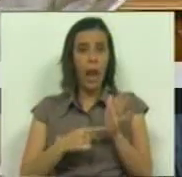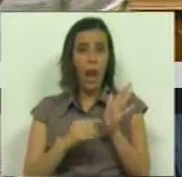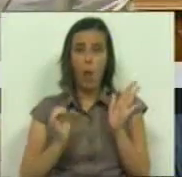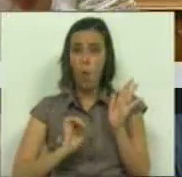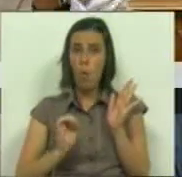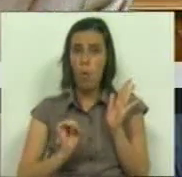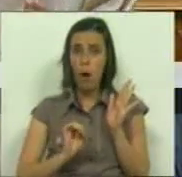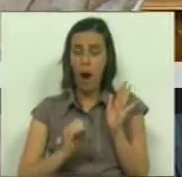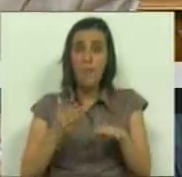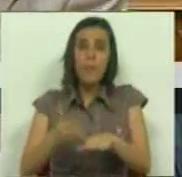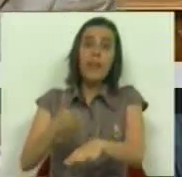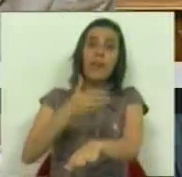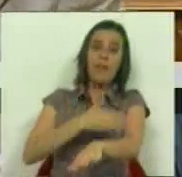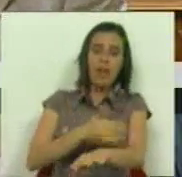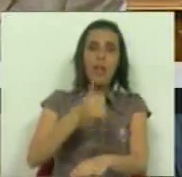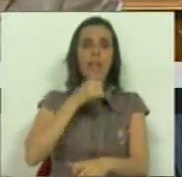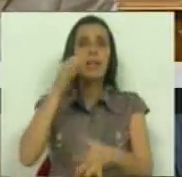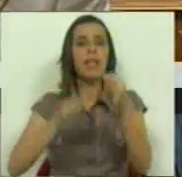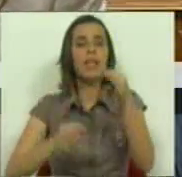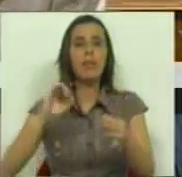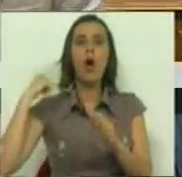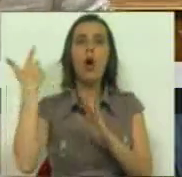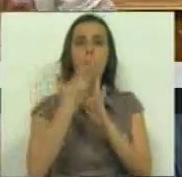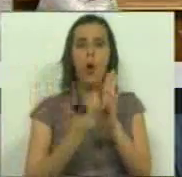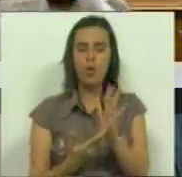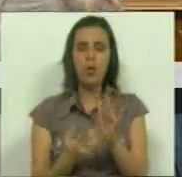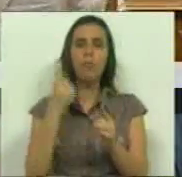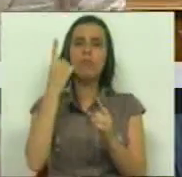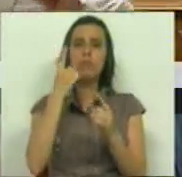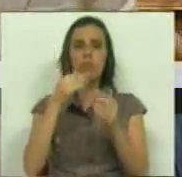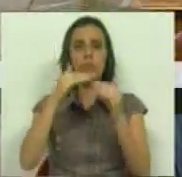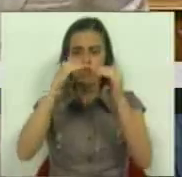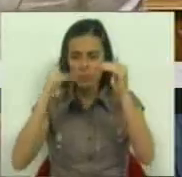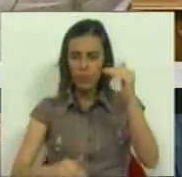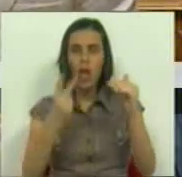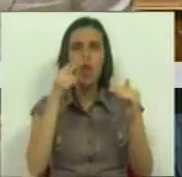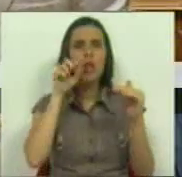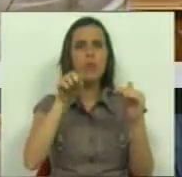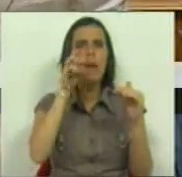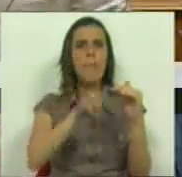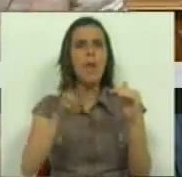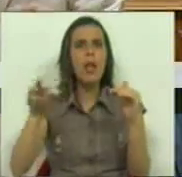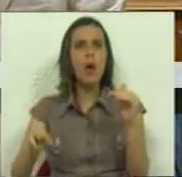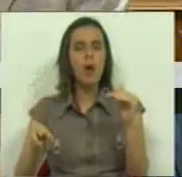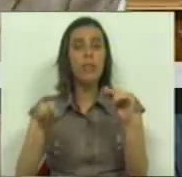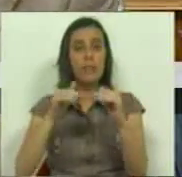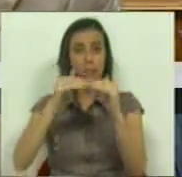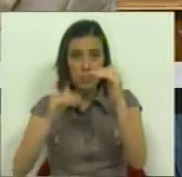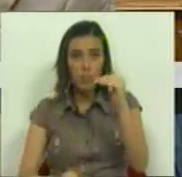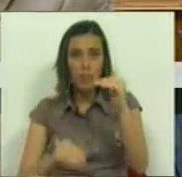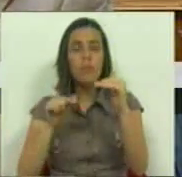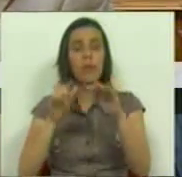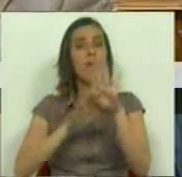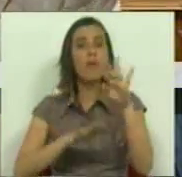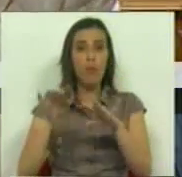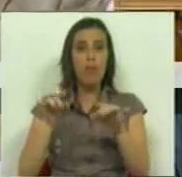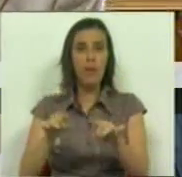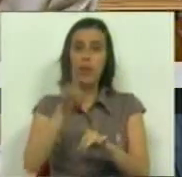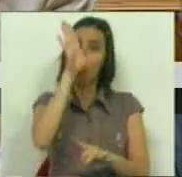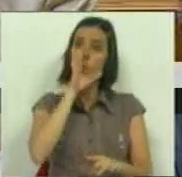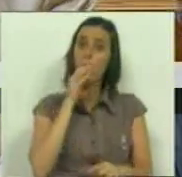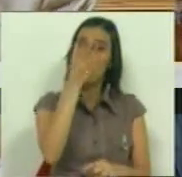lá. Na véspera da decisão do Tribunal Constitucional havia uma derrapagem de 2 mil milhões. E essa derrapagem foi feita